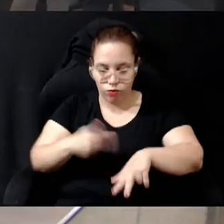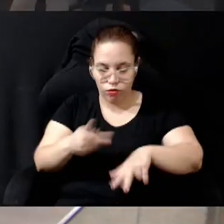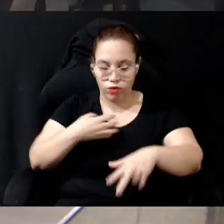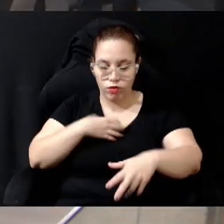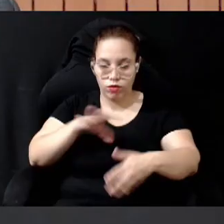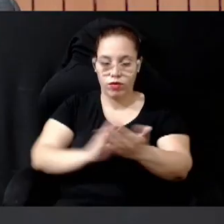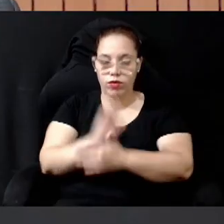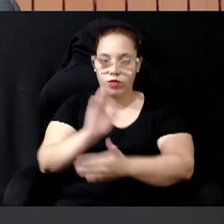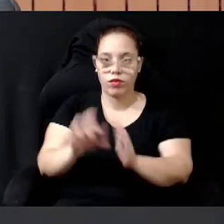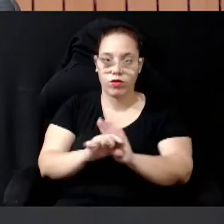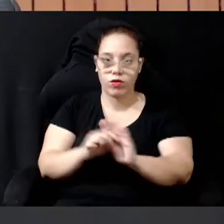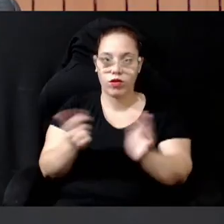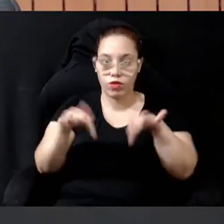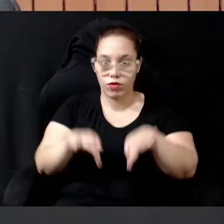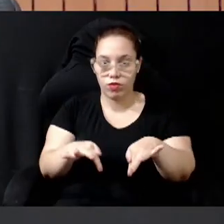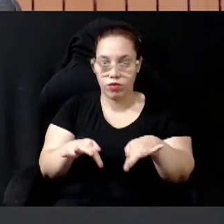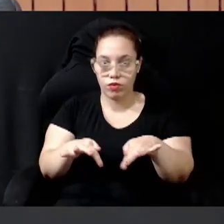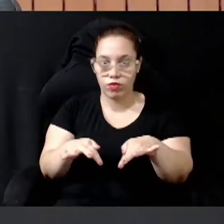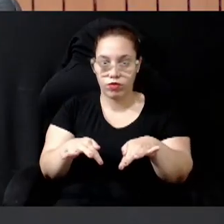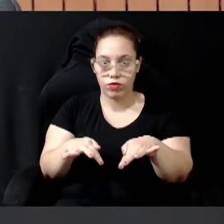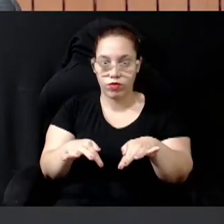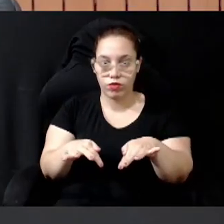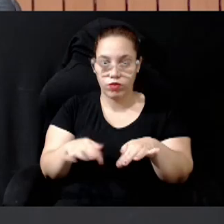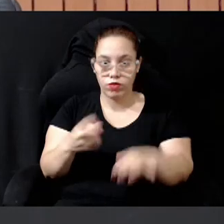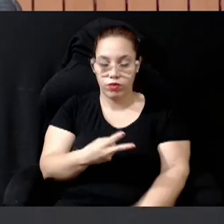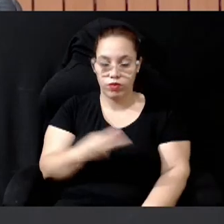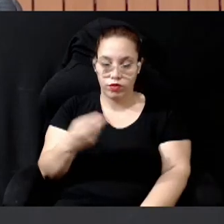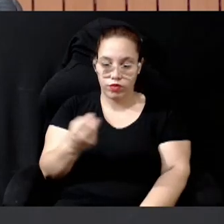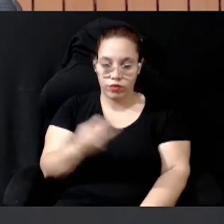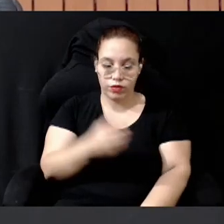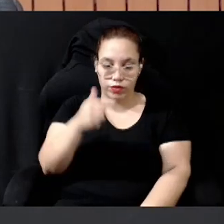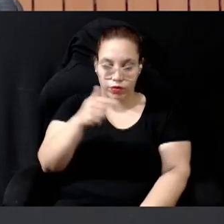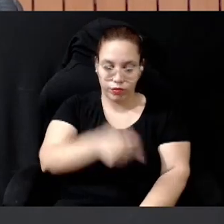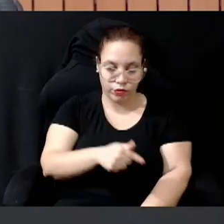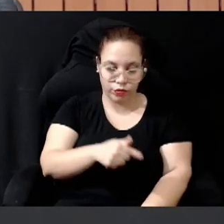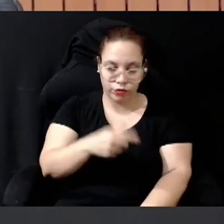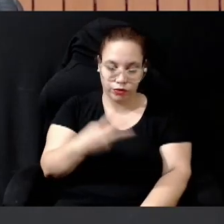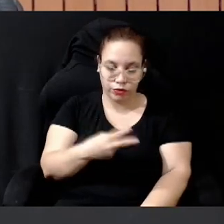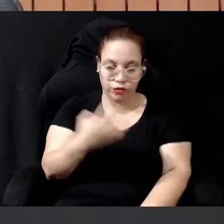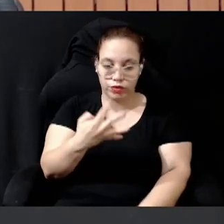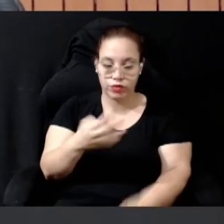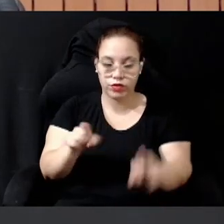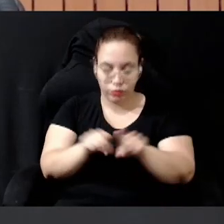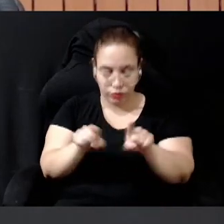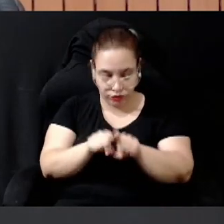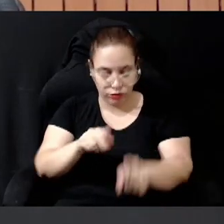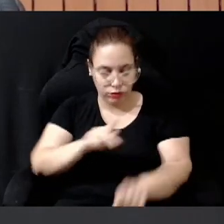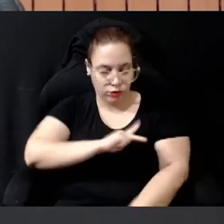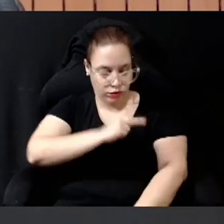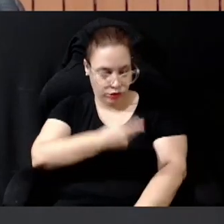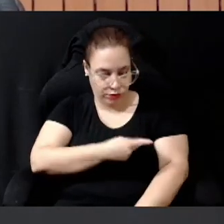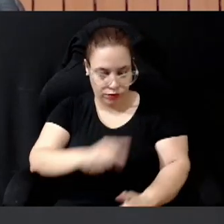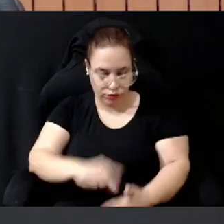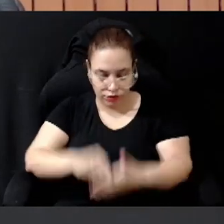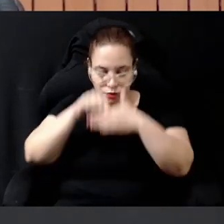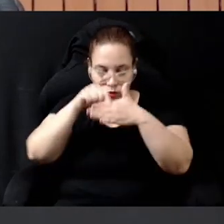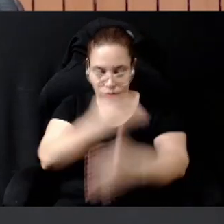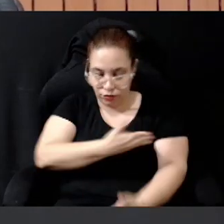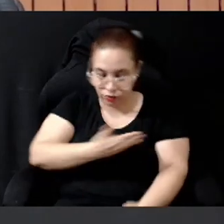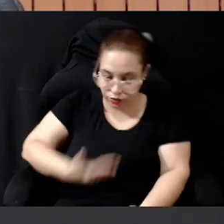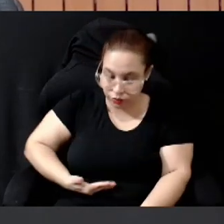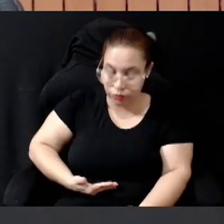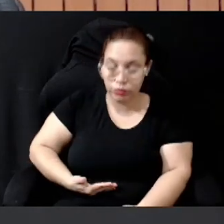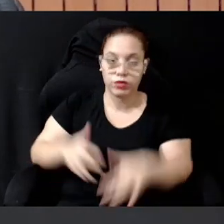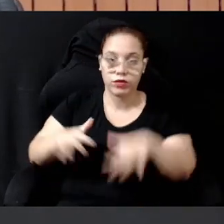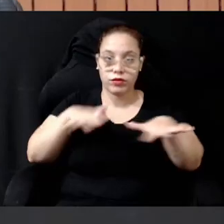Por último, senhor presidente, o requerimento 2.227, 2024, também do vereador Paulo Haddad, como líder de governo, requerendo a